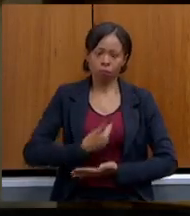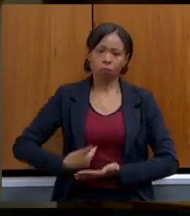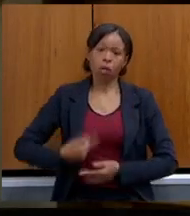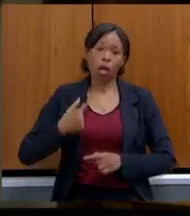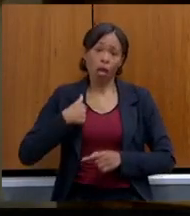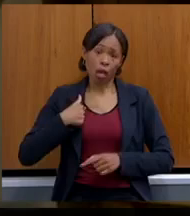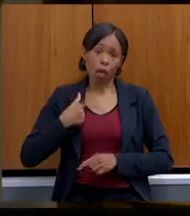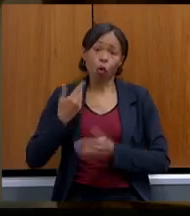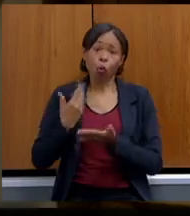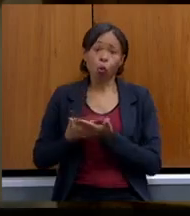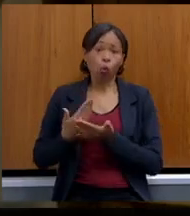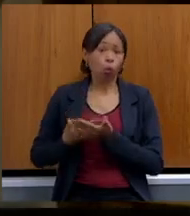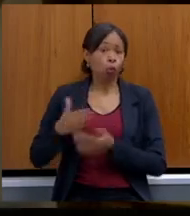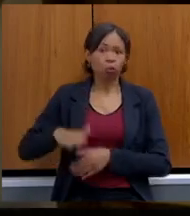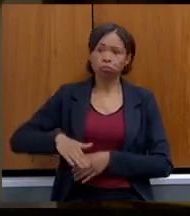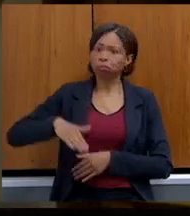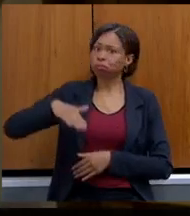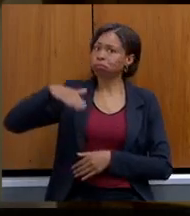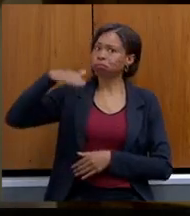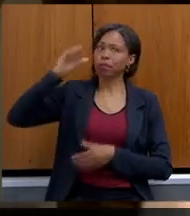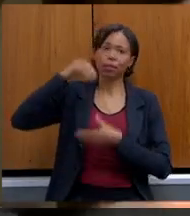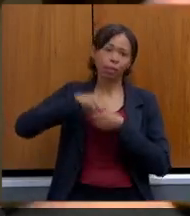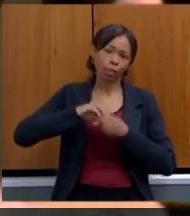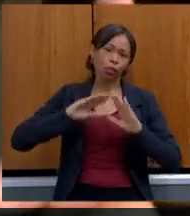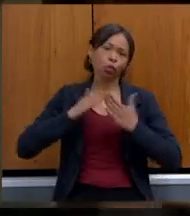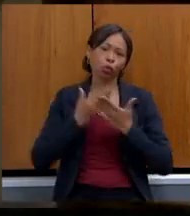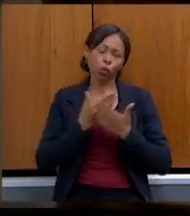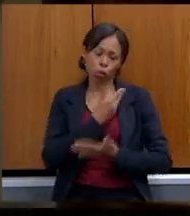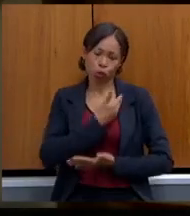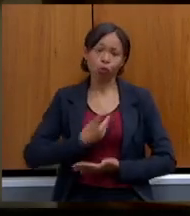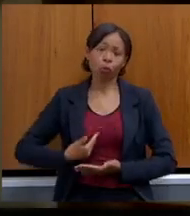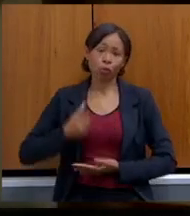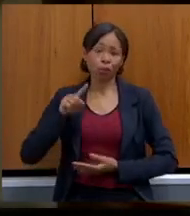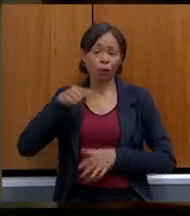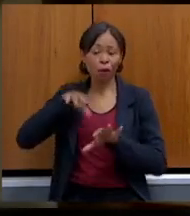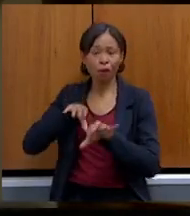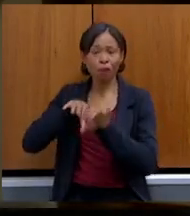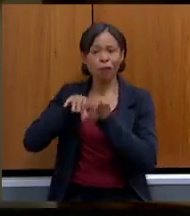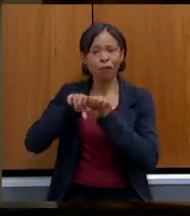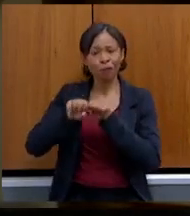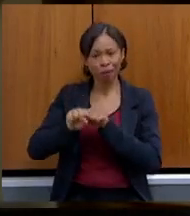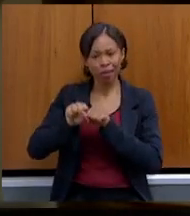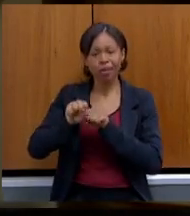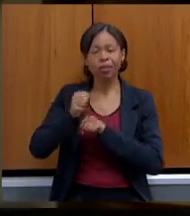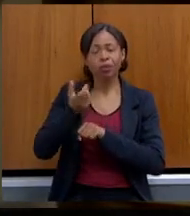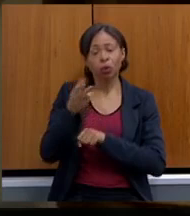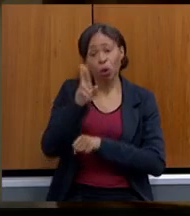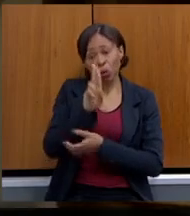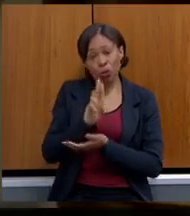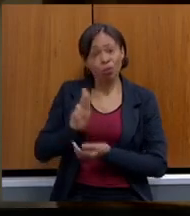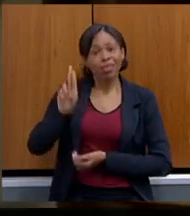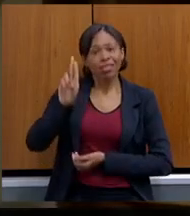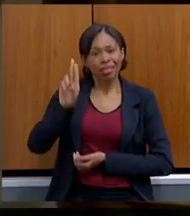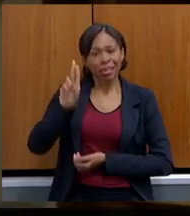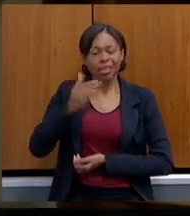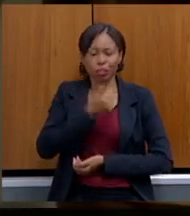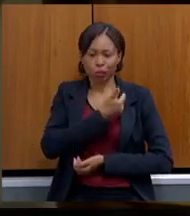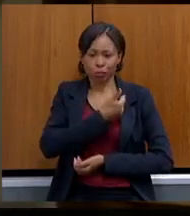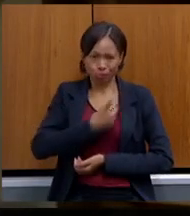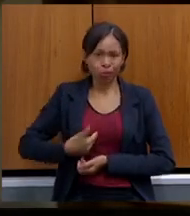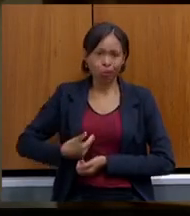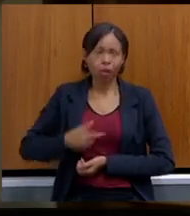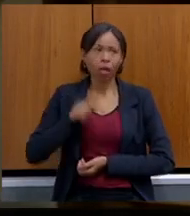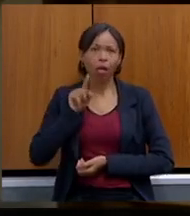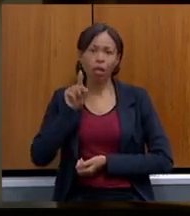vida uma escola pública Escola Estadual me sobre numa universidade uma universidade pública a unimontes é